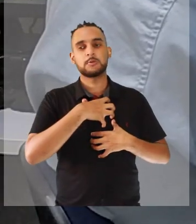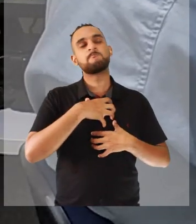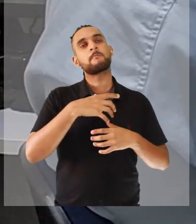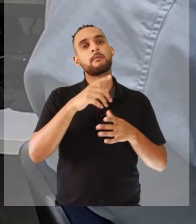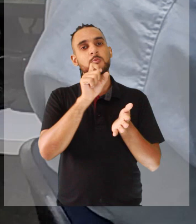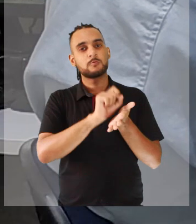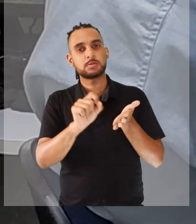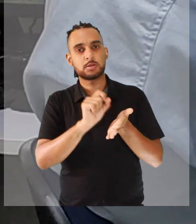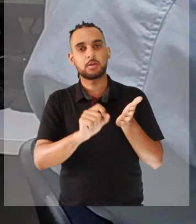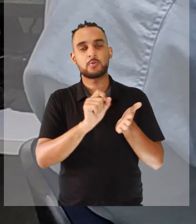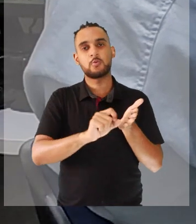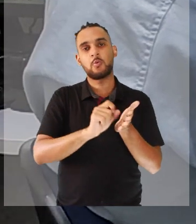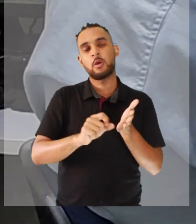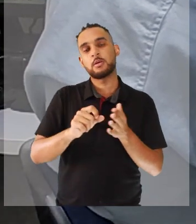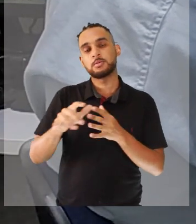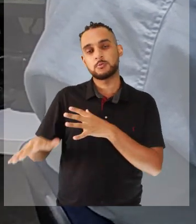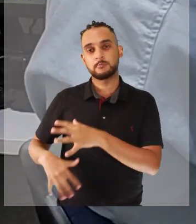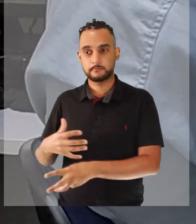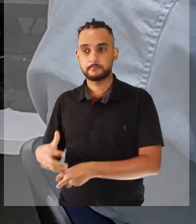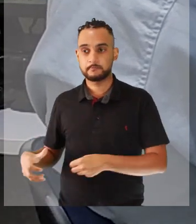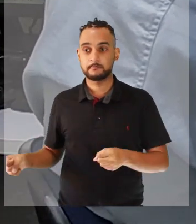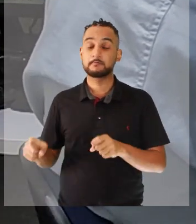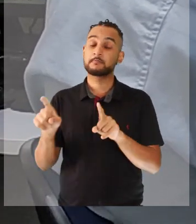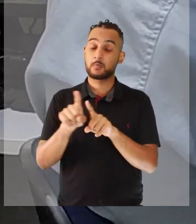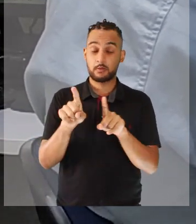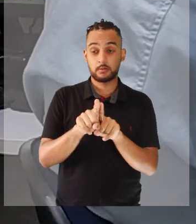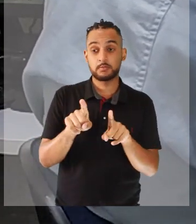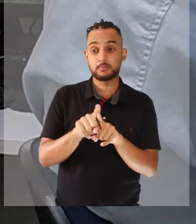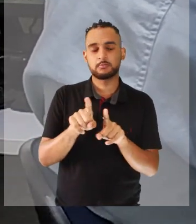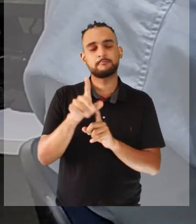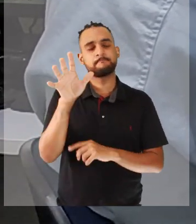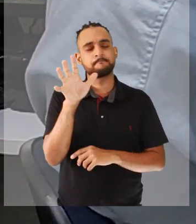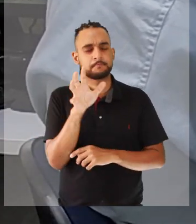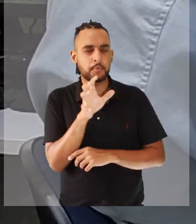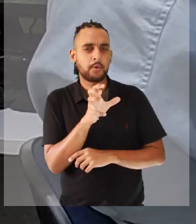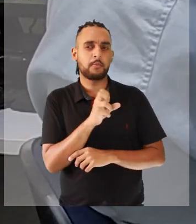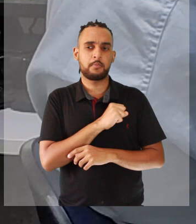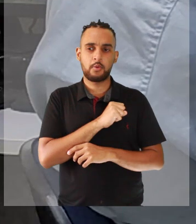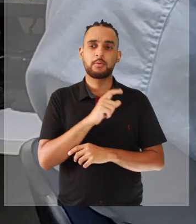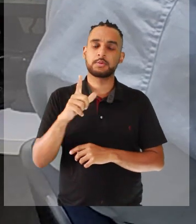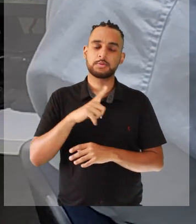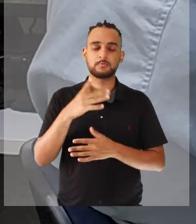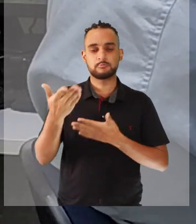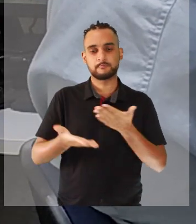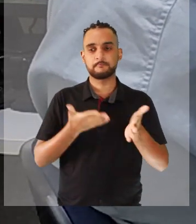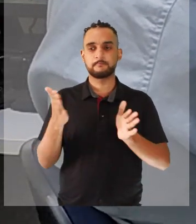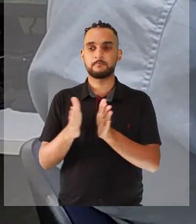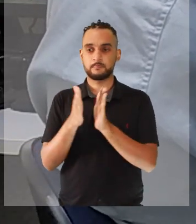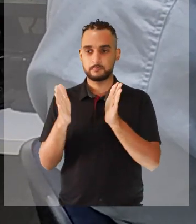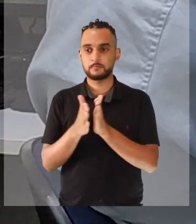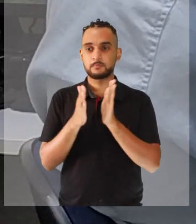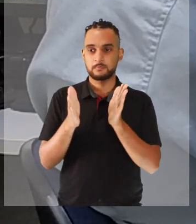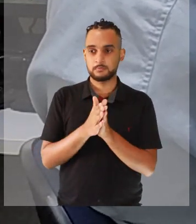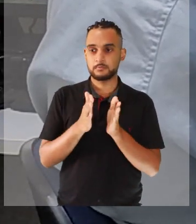valores evangélicos de São Francisco de Assis. E, sobretudo, no amor, né, grande que ela